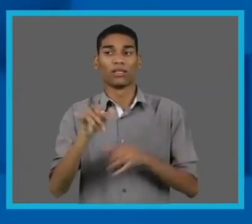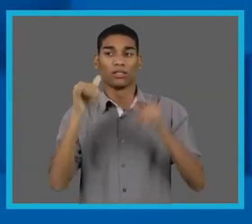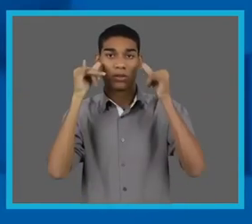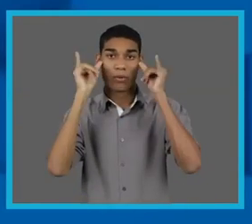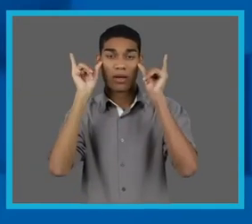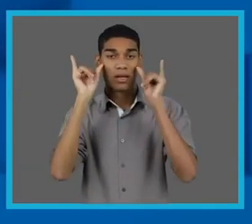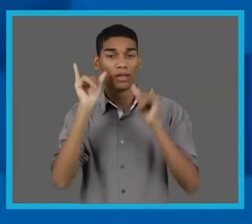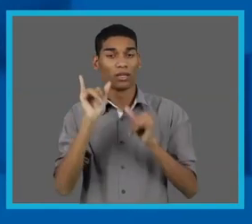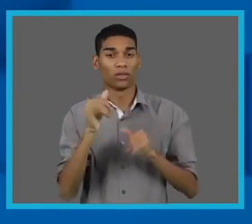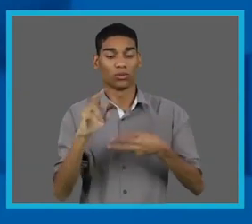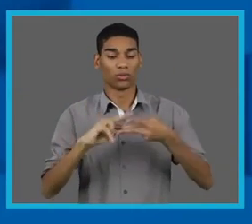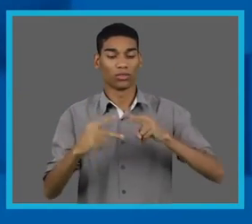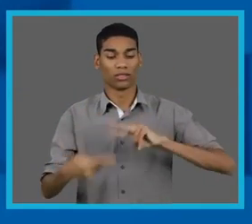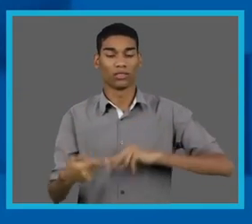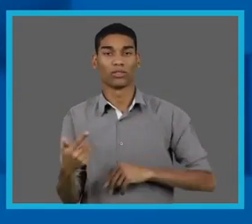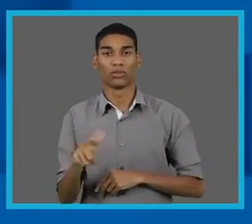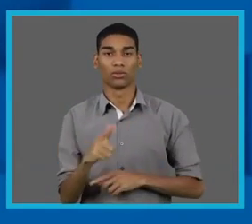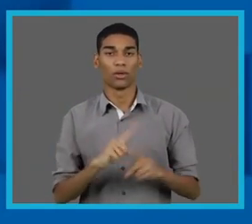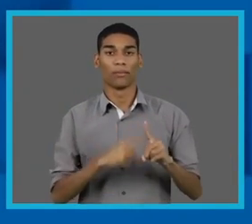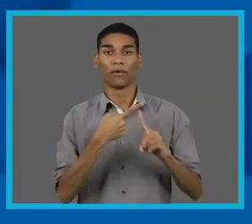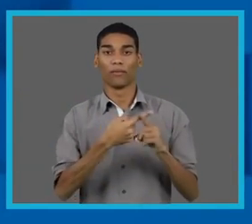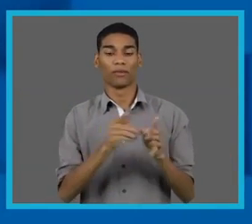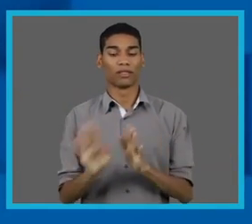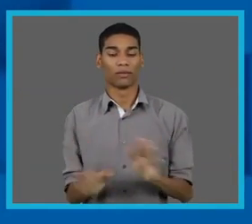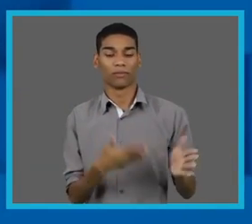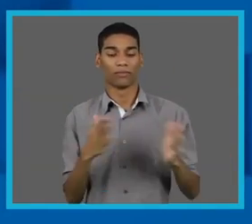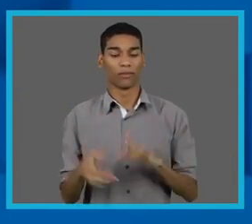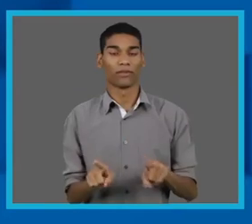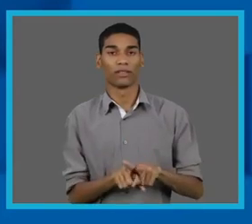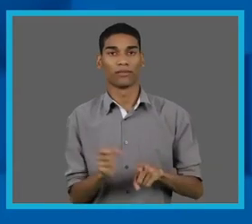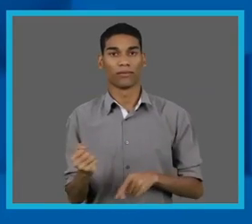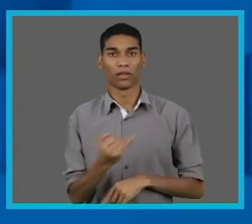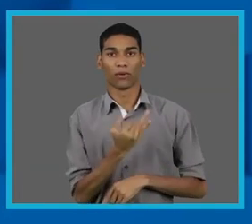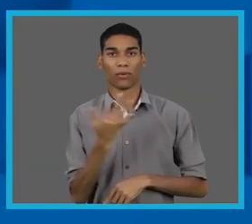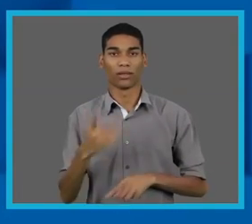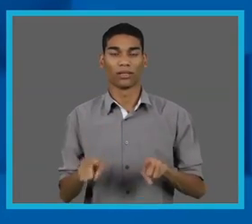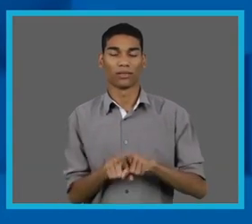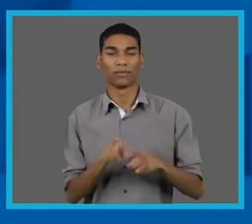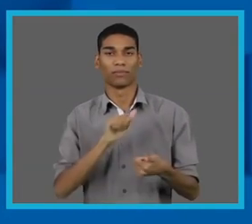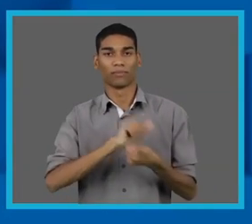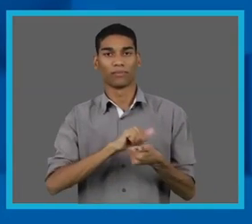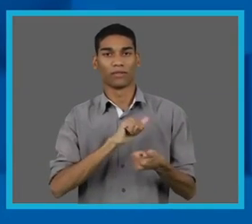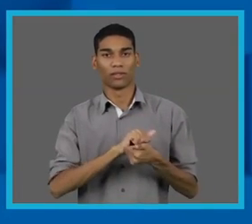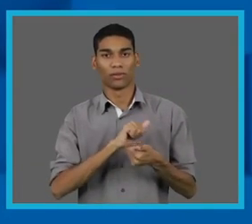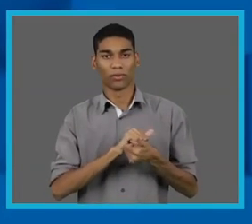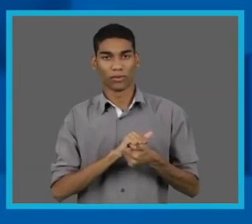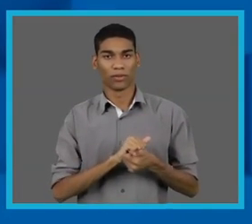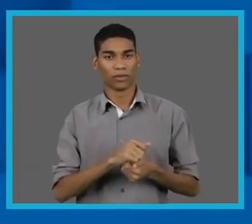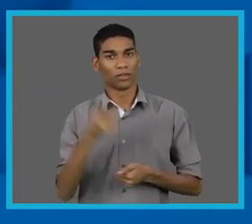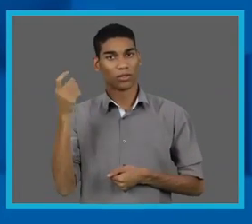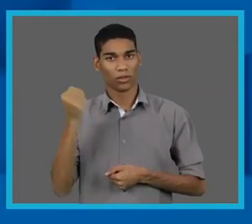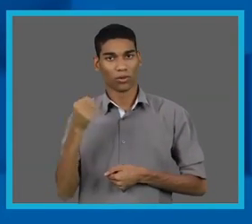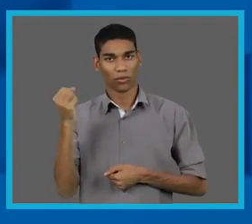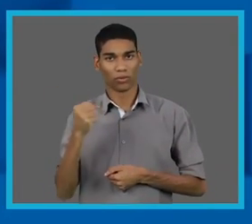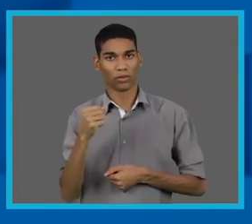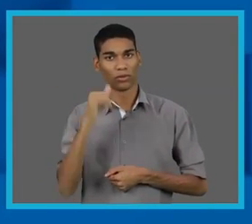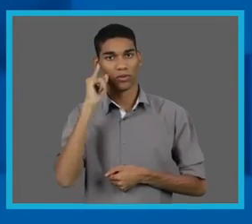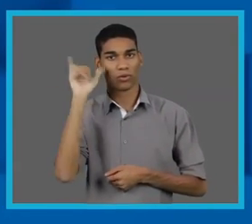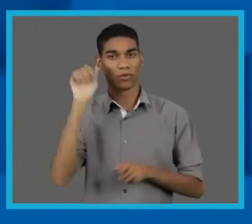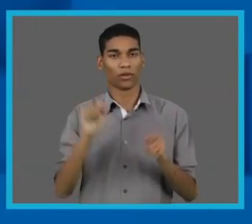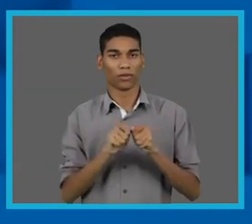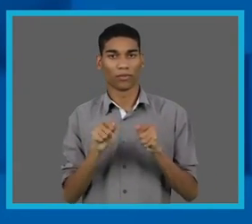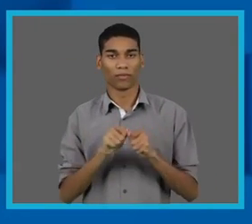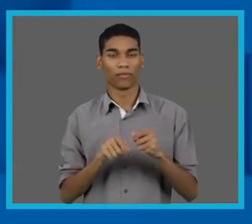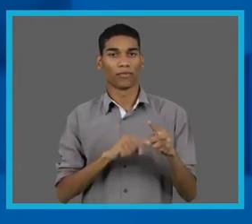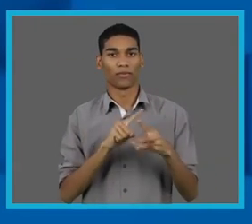se o gado não tem potencial genético para aumentar a produção. A quantidade e a qualidade do leite que o animal produz